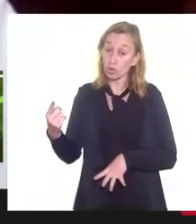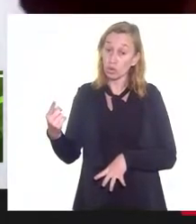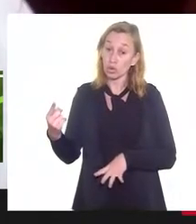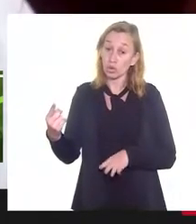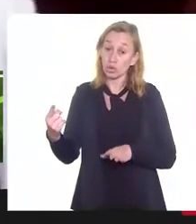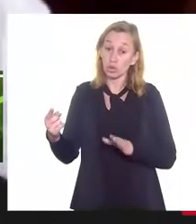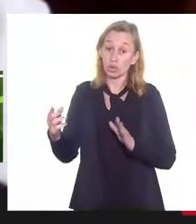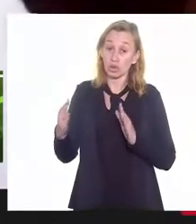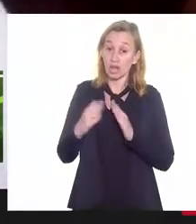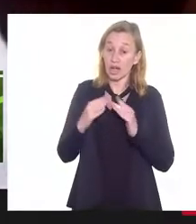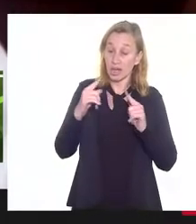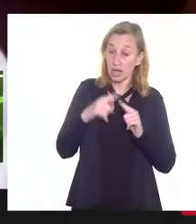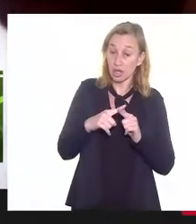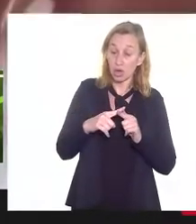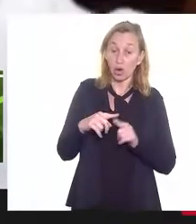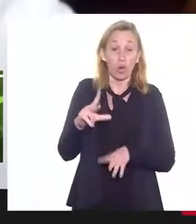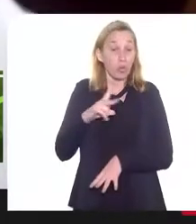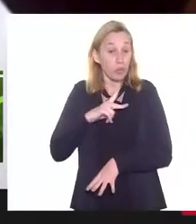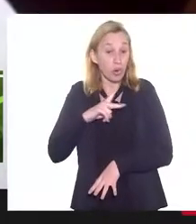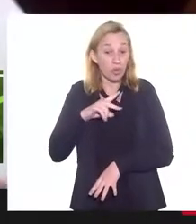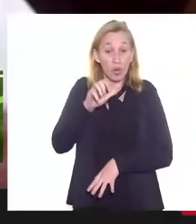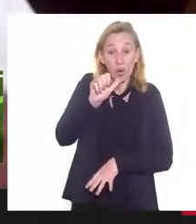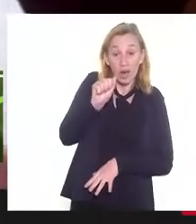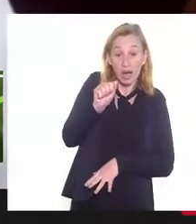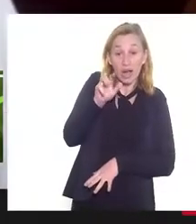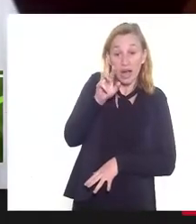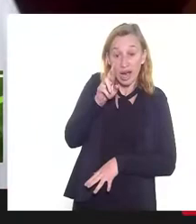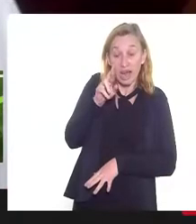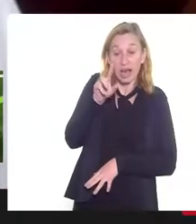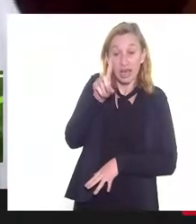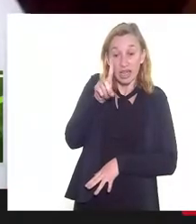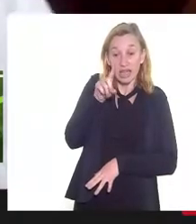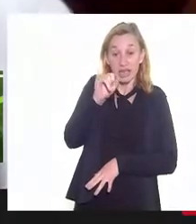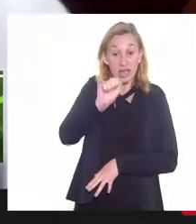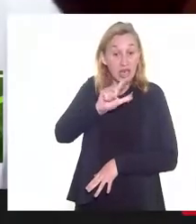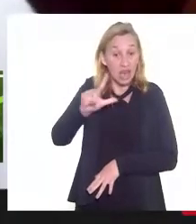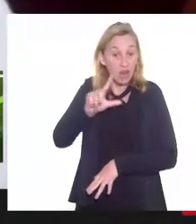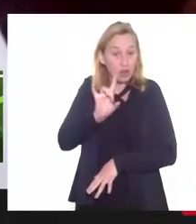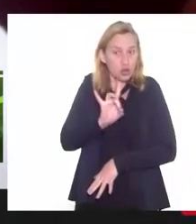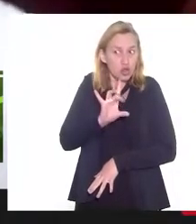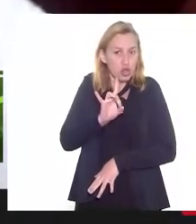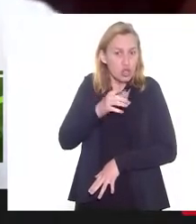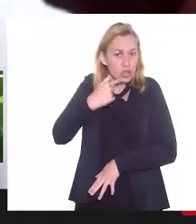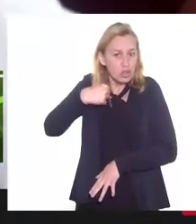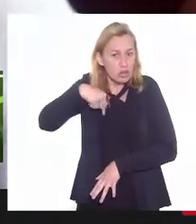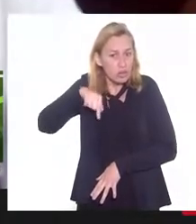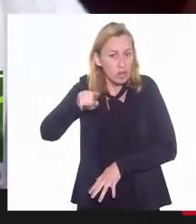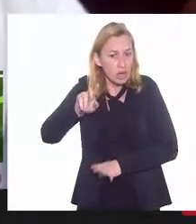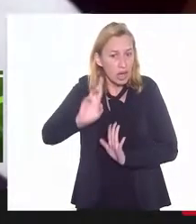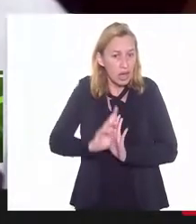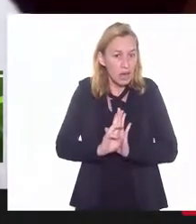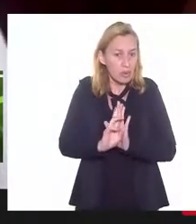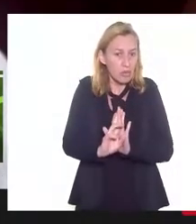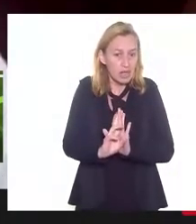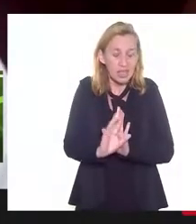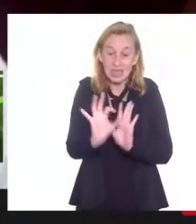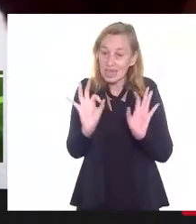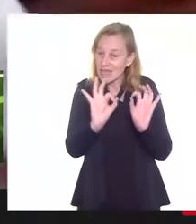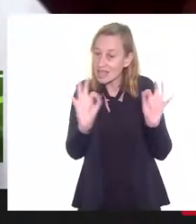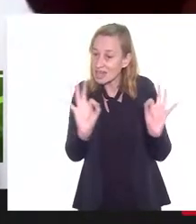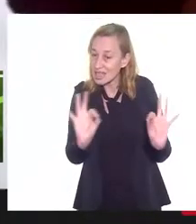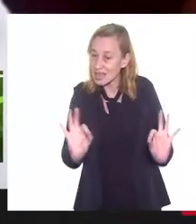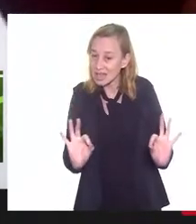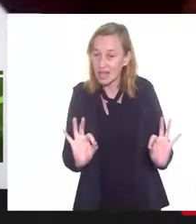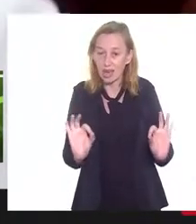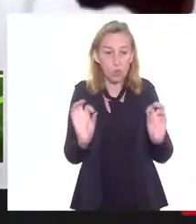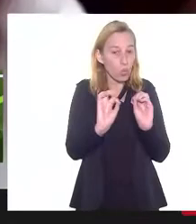igreja, o próprio cardeal, enfim, vai lá sozinho, não leva representante nenhum.